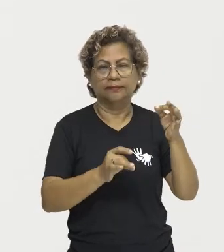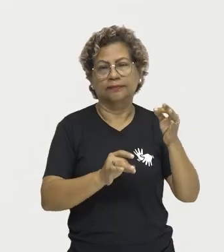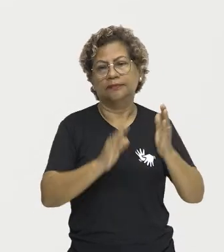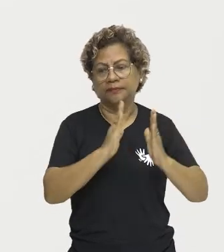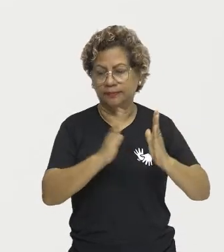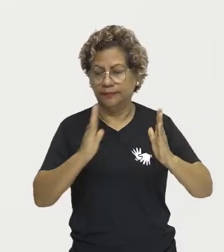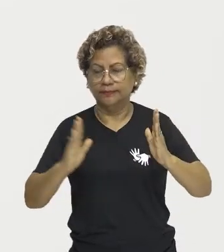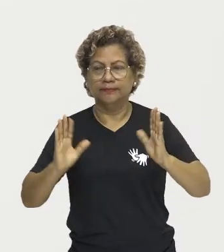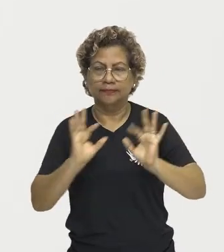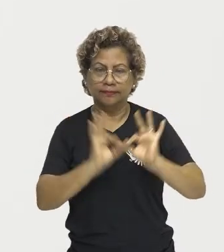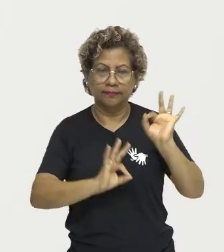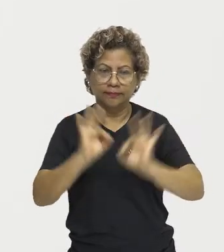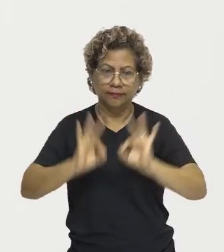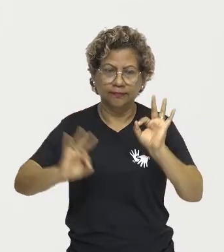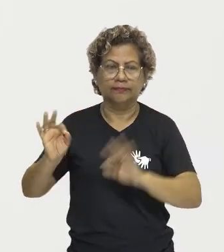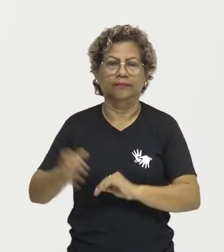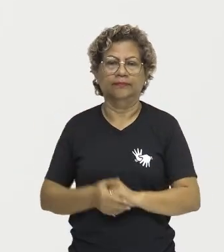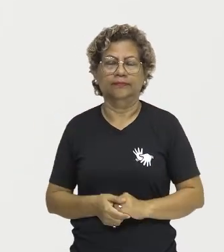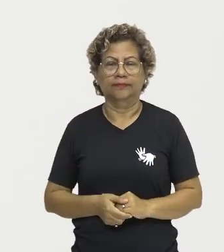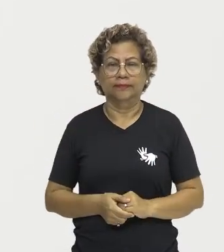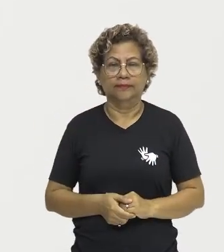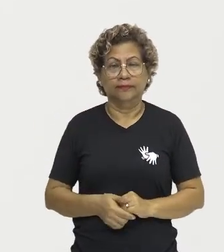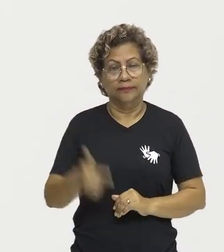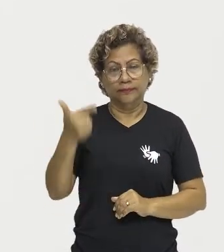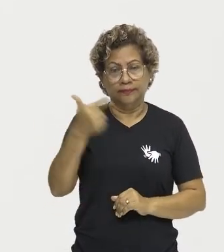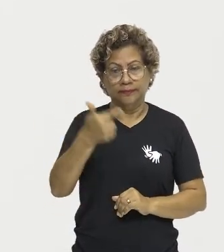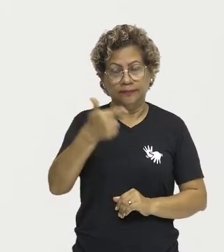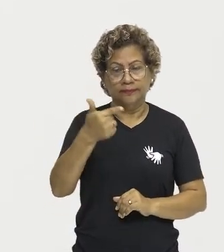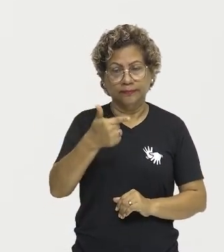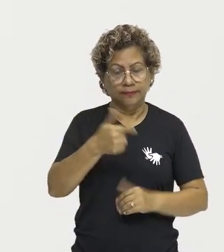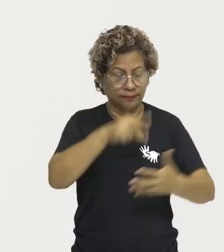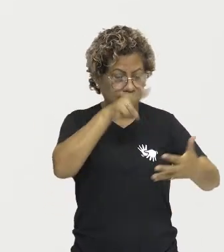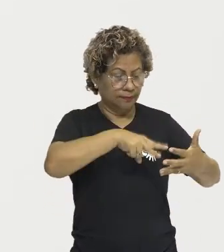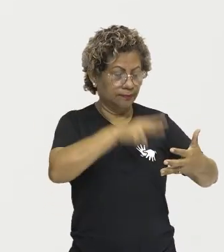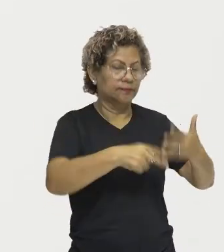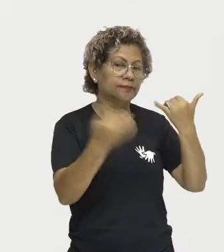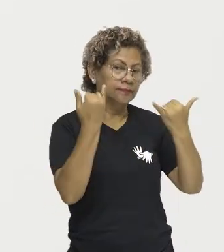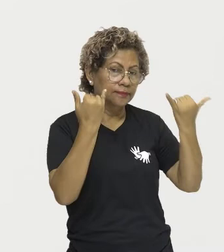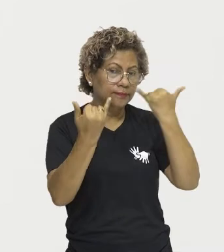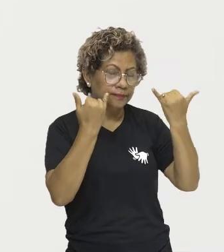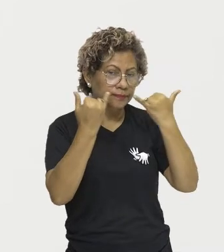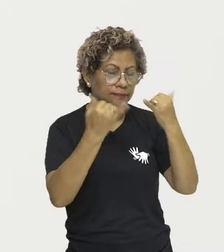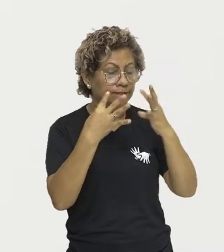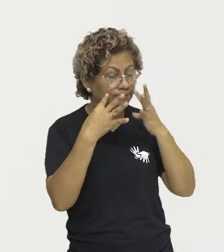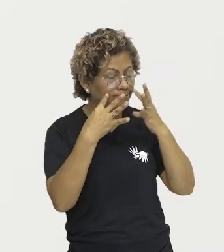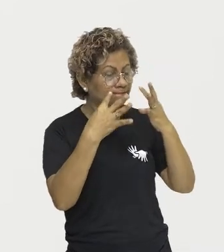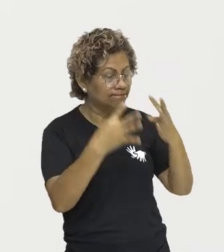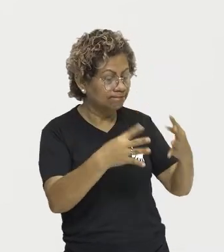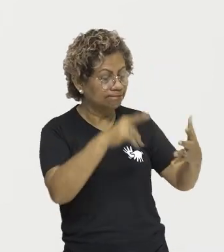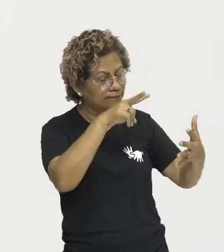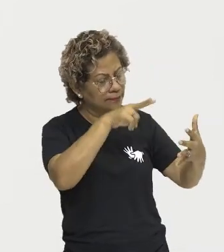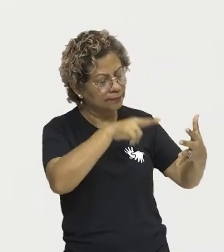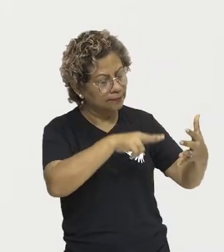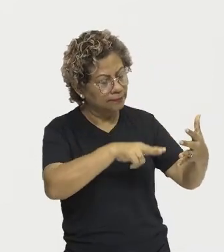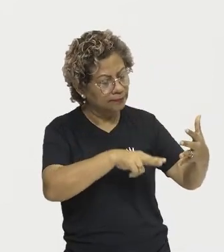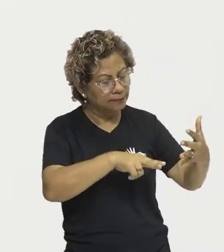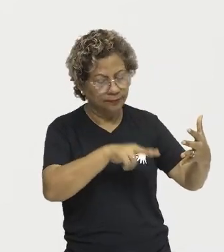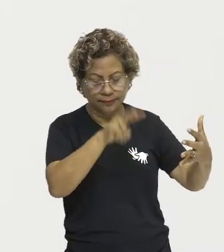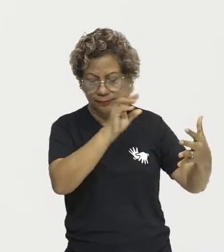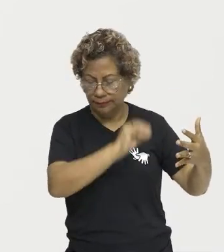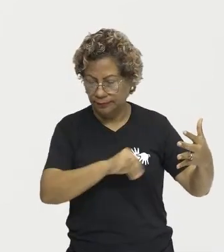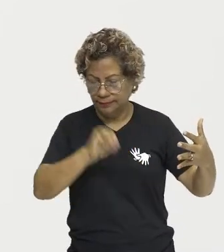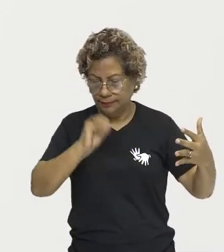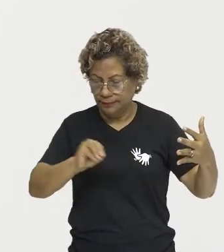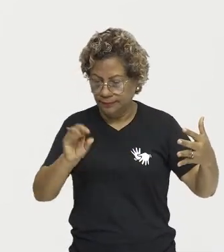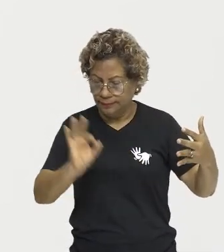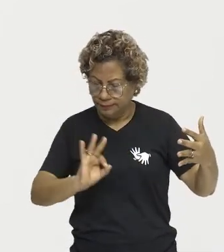No exemplo 2, aqui ele está dizendo bem claro o que ele pede. Ó. Qual a temperatura de equilíbrio entre um bloco